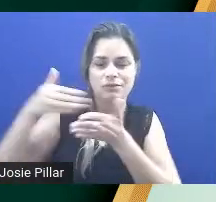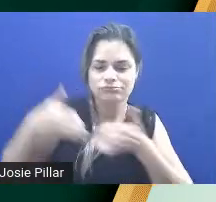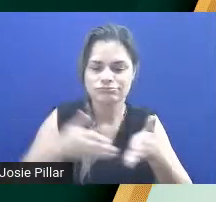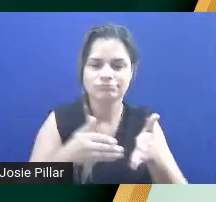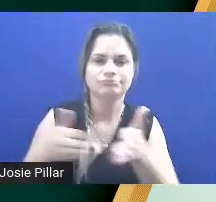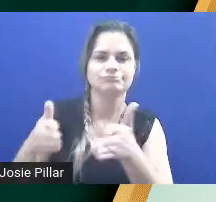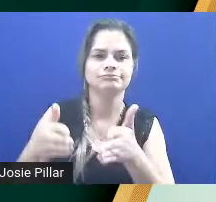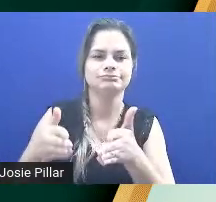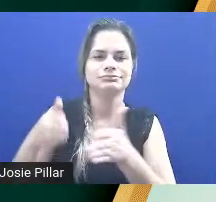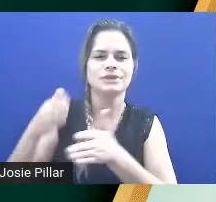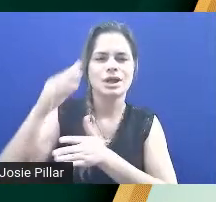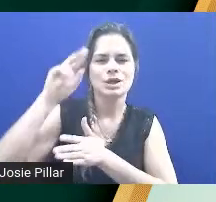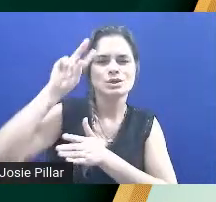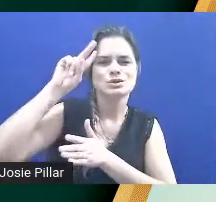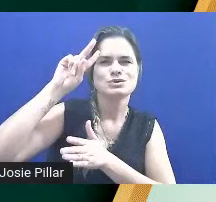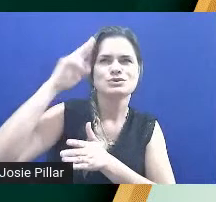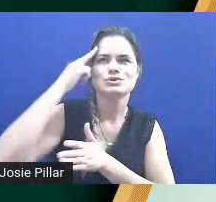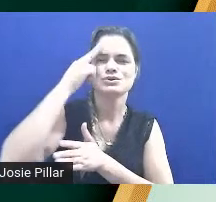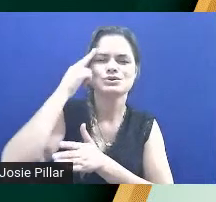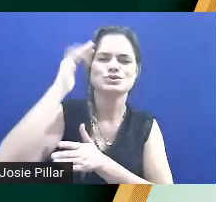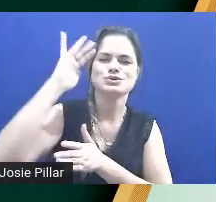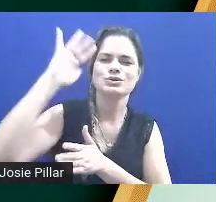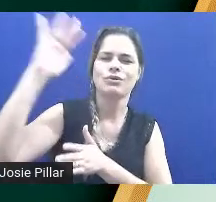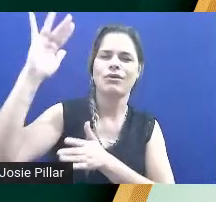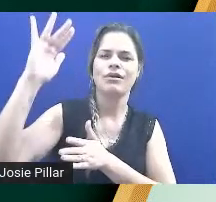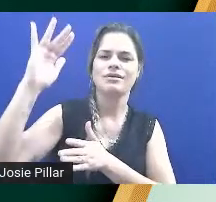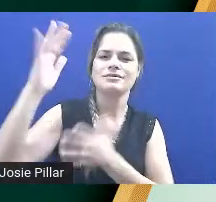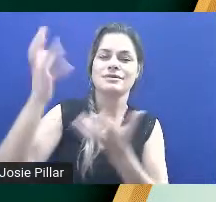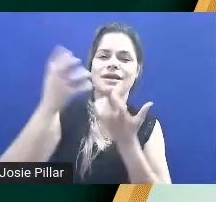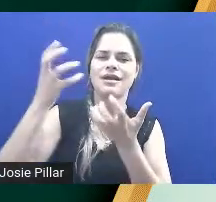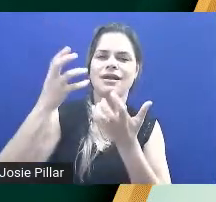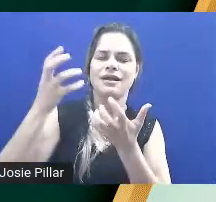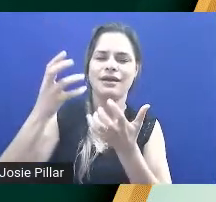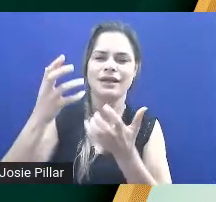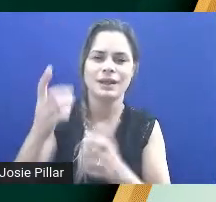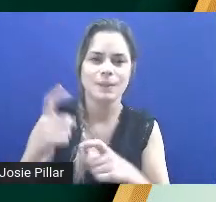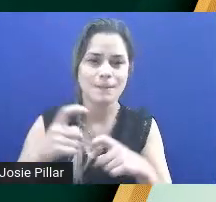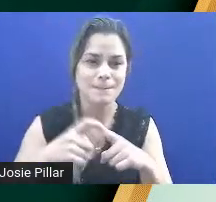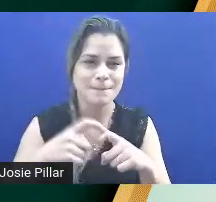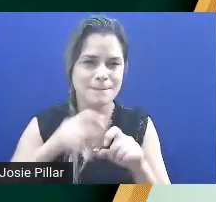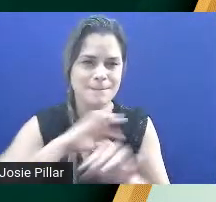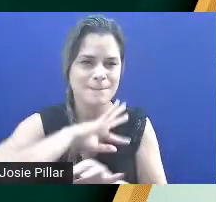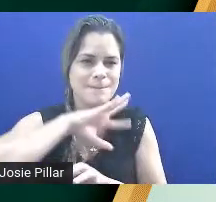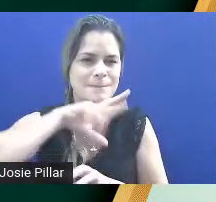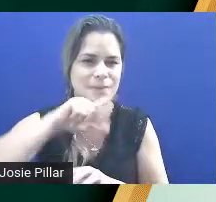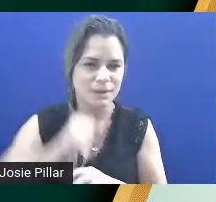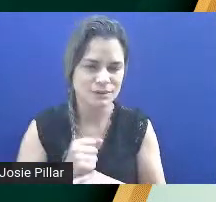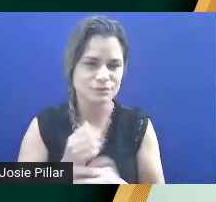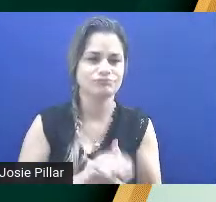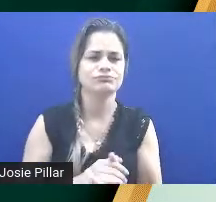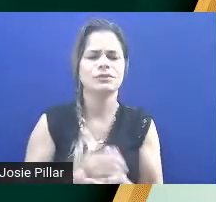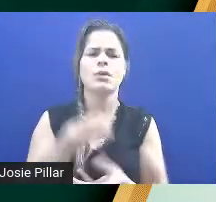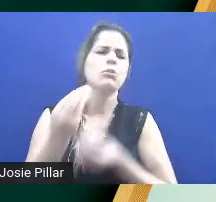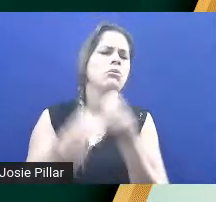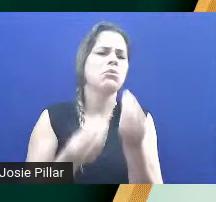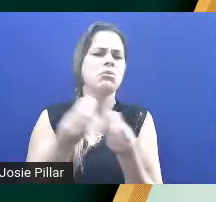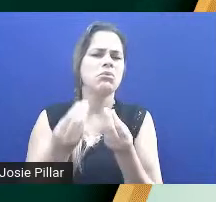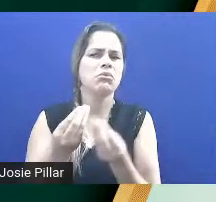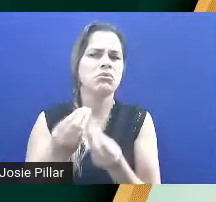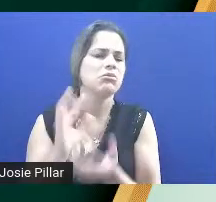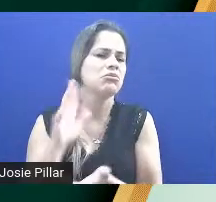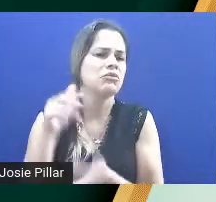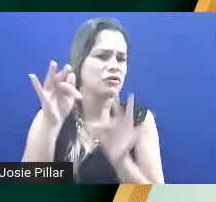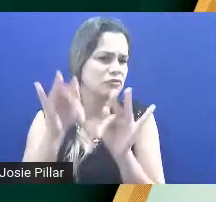do sonho de se tornar médicos e médicas veterinários. Quem diria que encerraríamos esse ciclo assim, algum